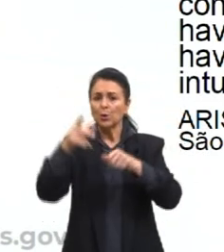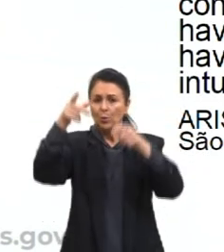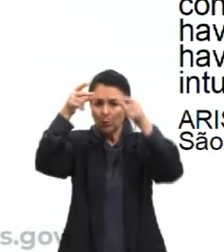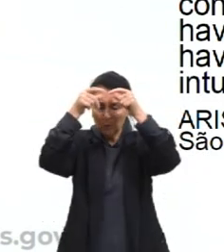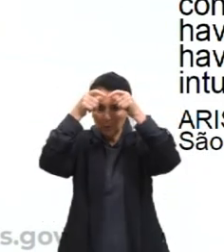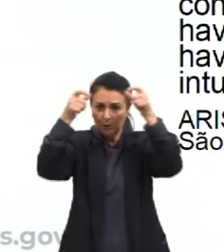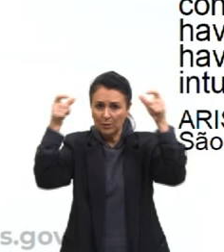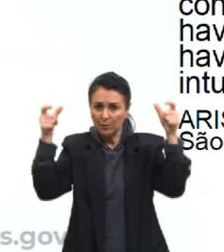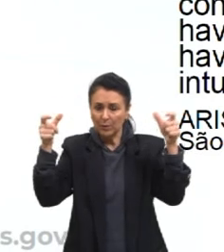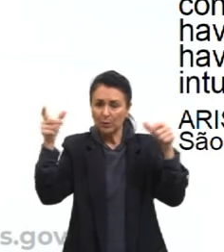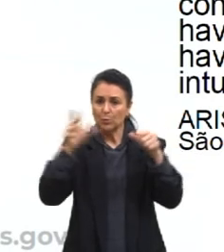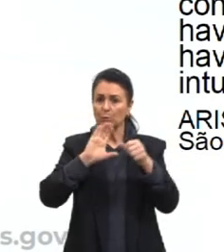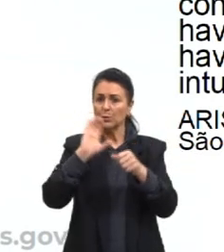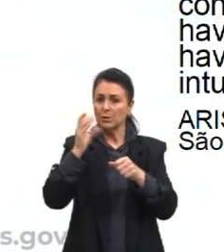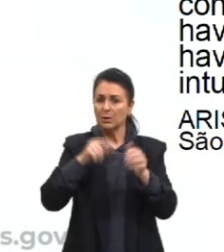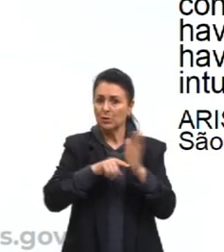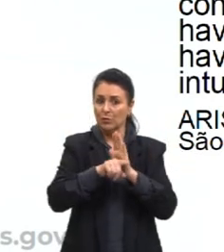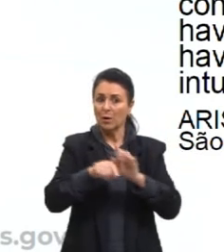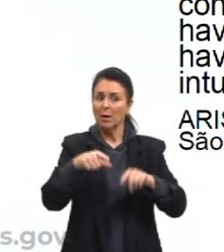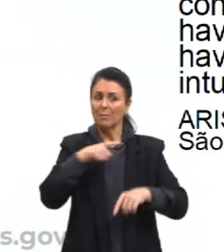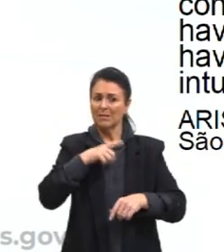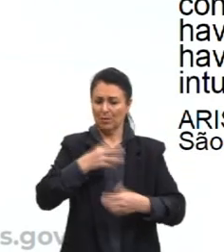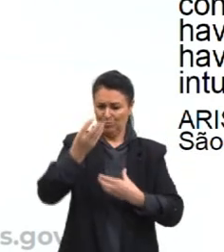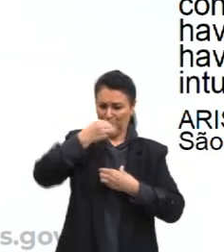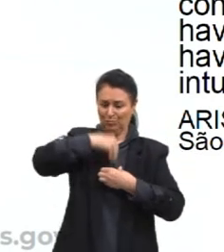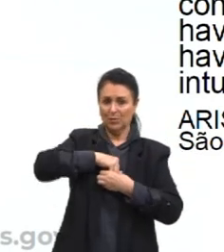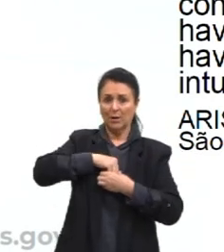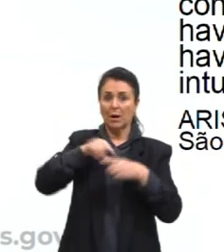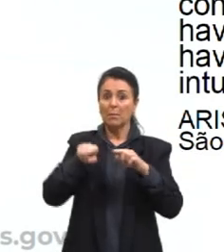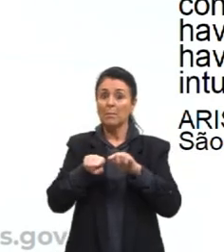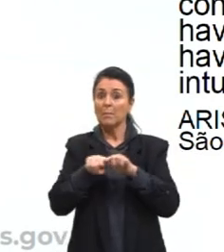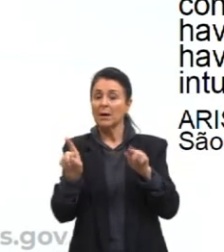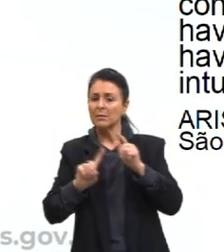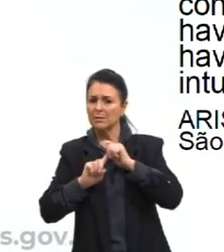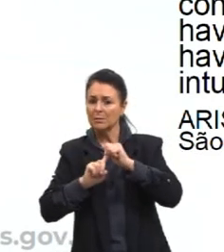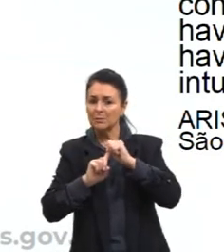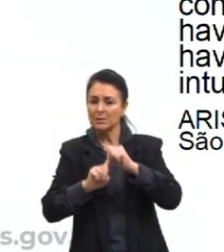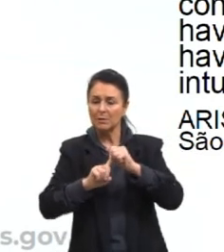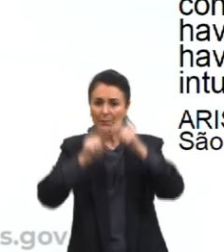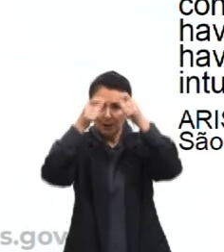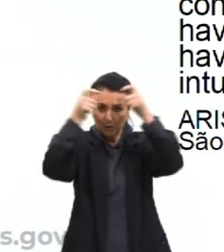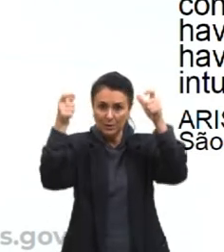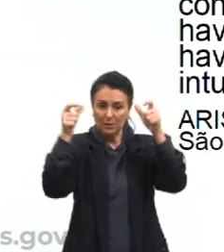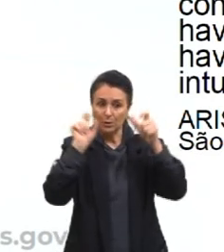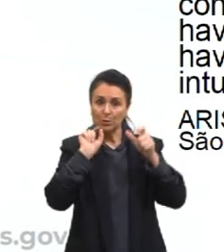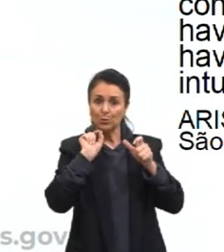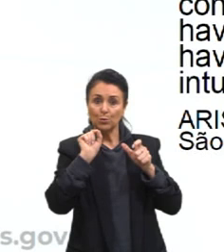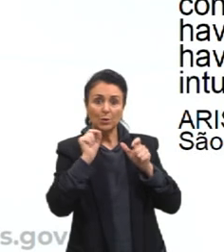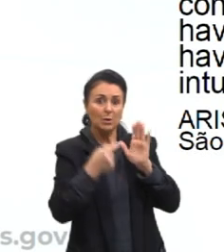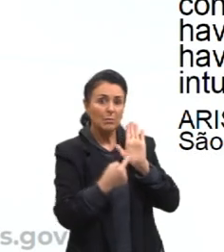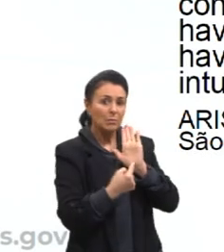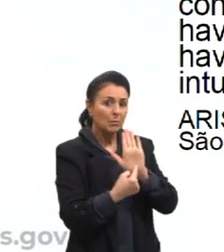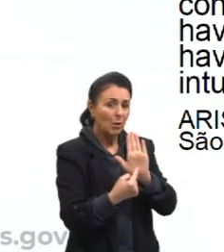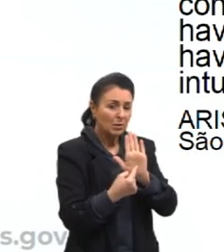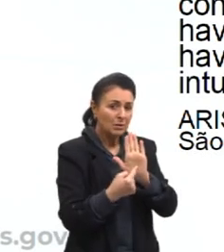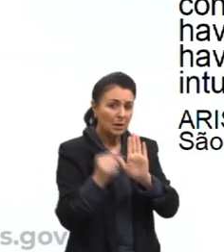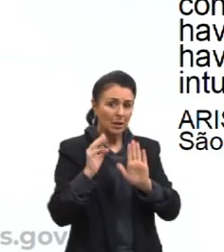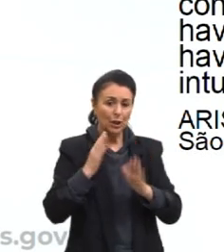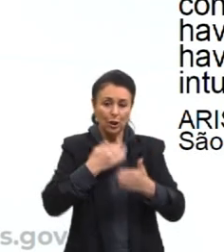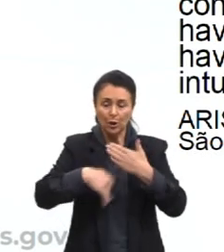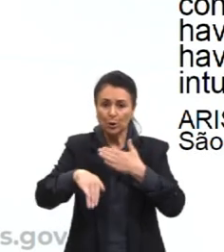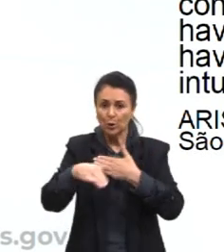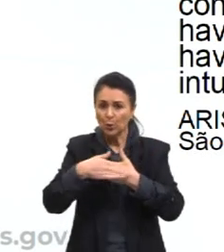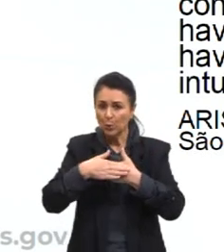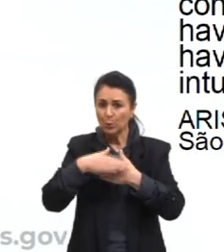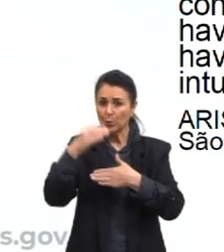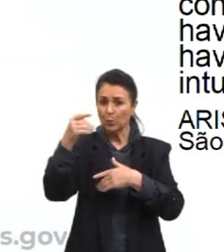intuição e por outro lado os princípios são mais conhecidos que as demonstrações e dado que todo o conhecimento